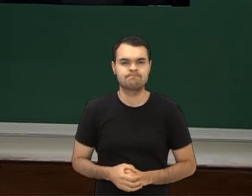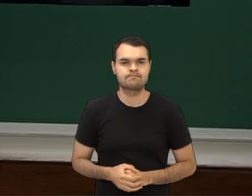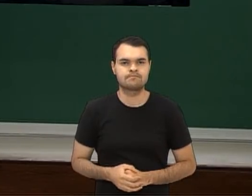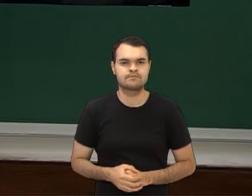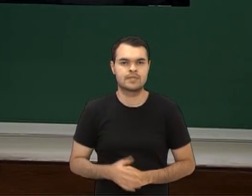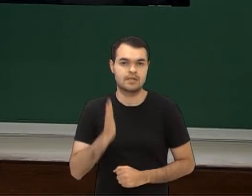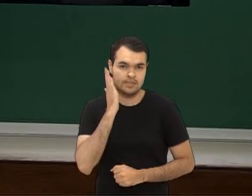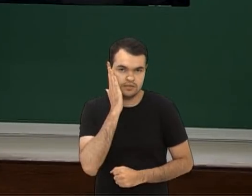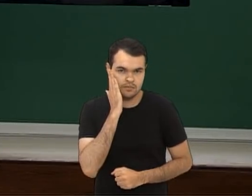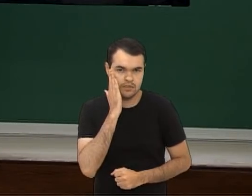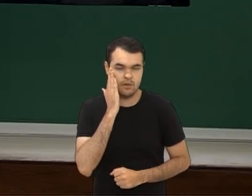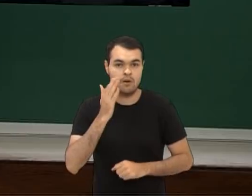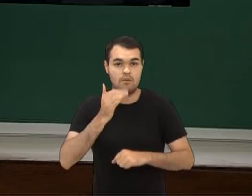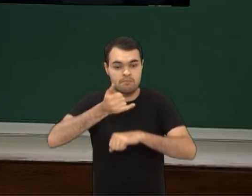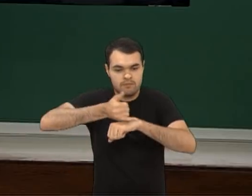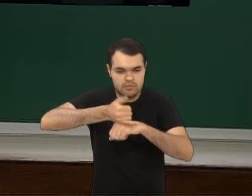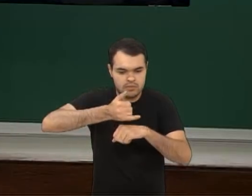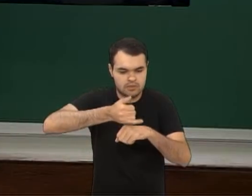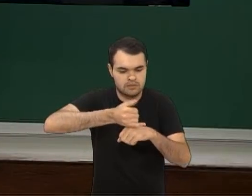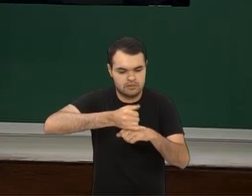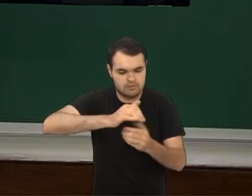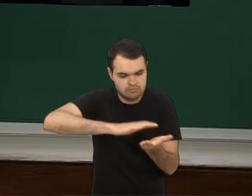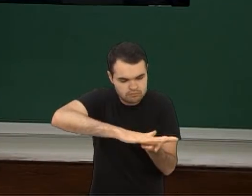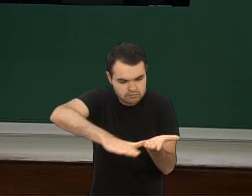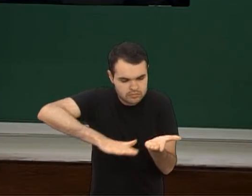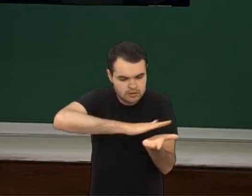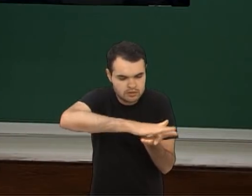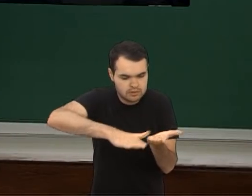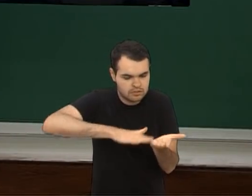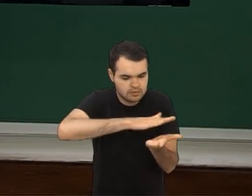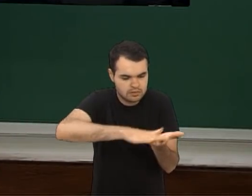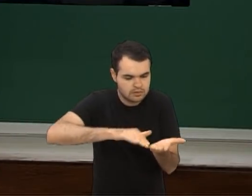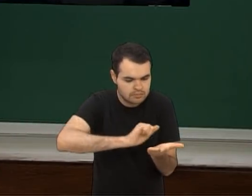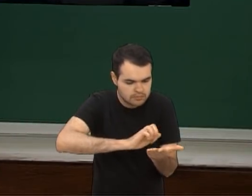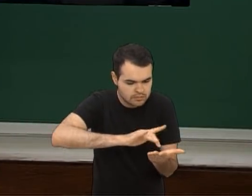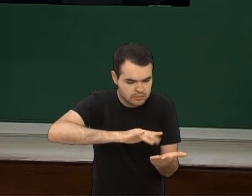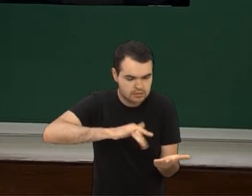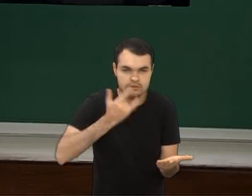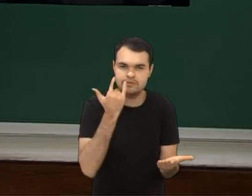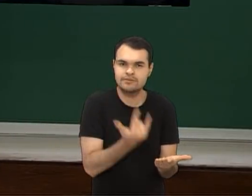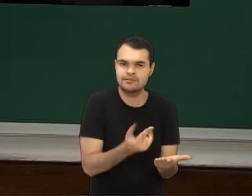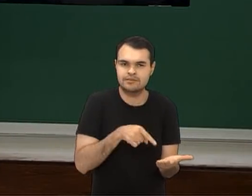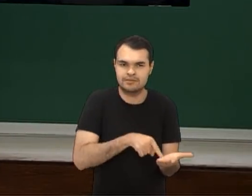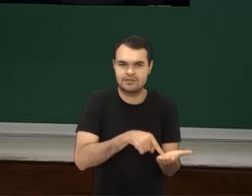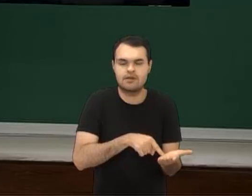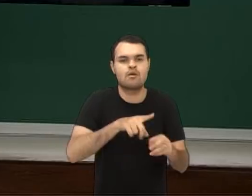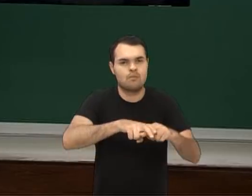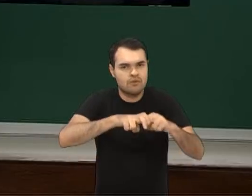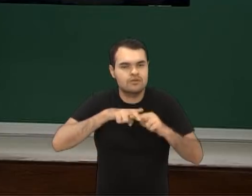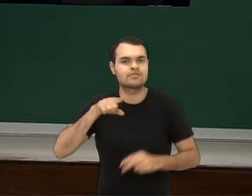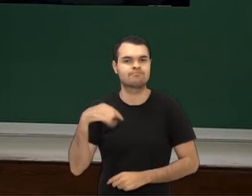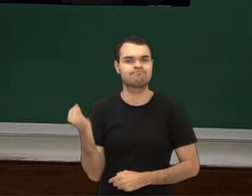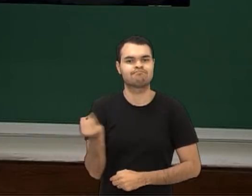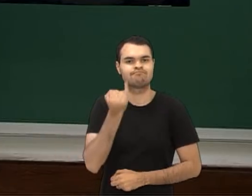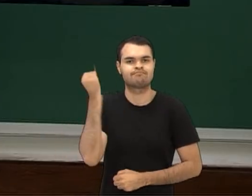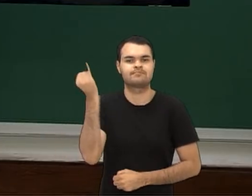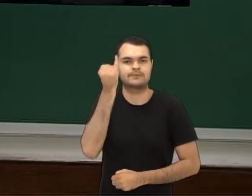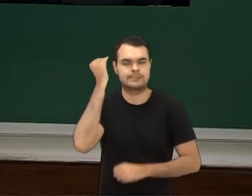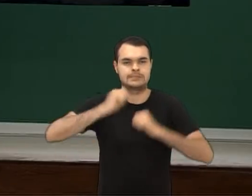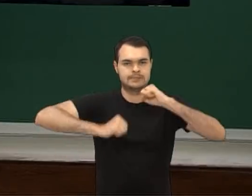passa ela nos metais, ela faz um polimento, por isso ela é extremamente útil na indústria. Também